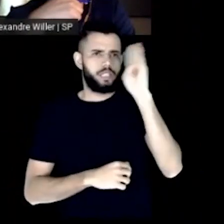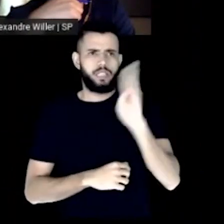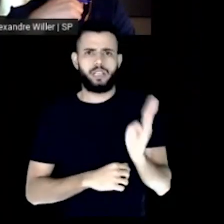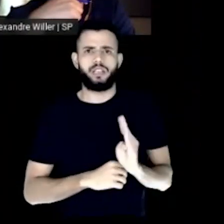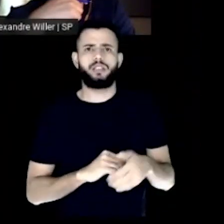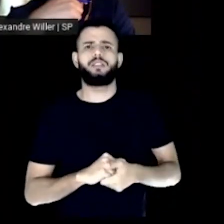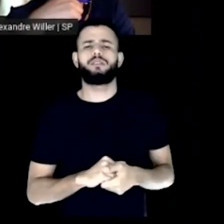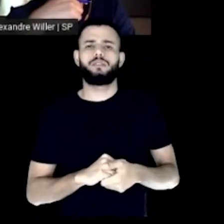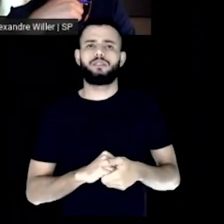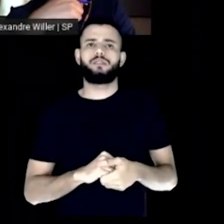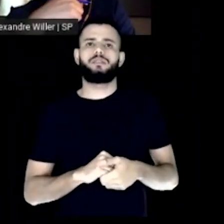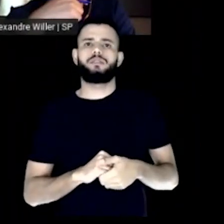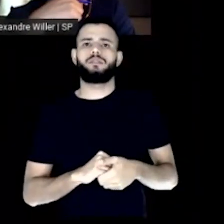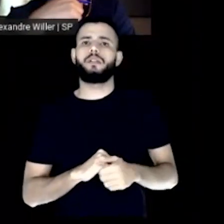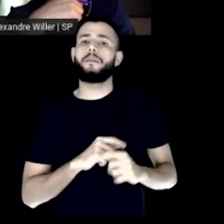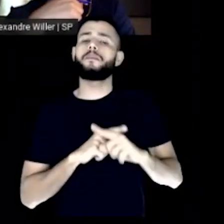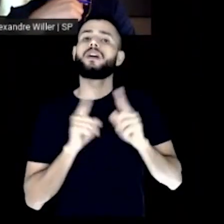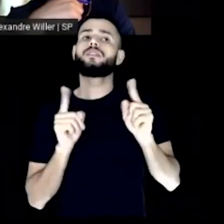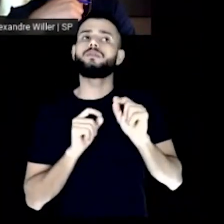literárias brasileiras, mas que